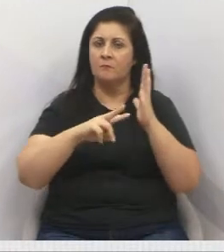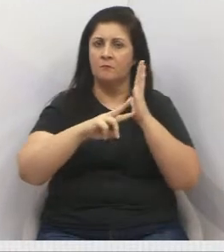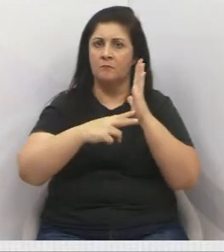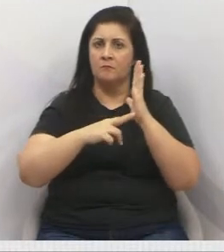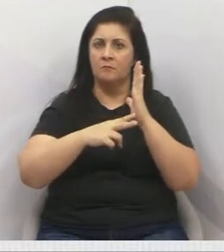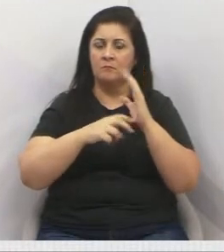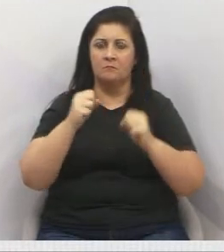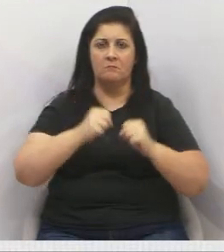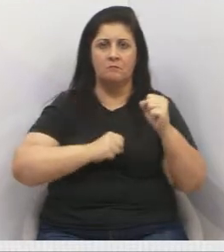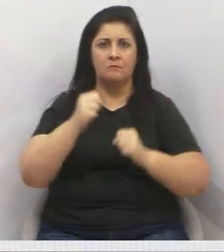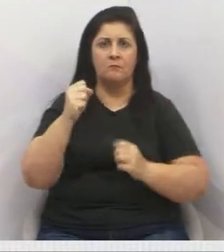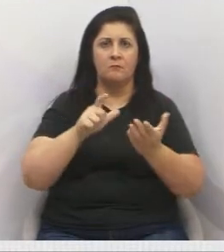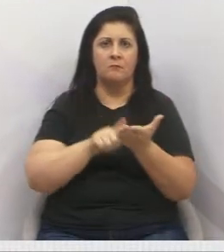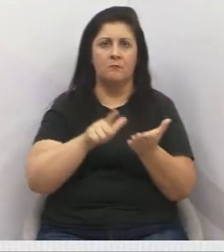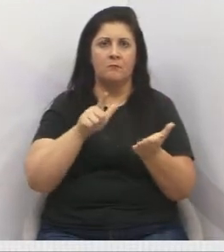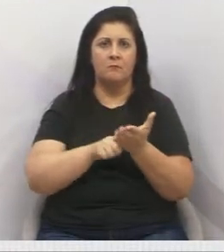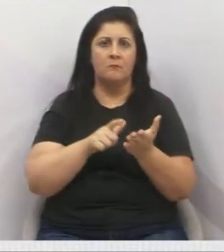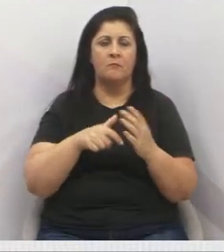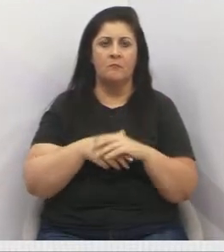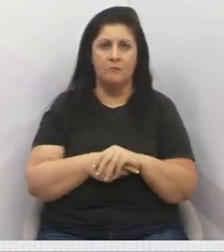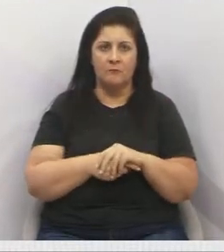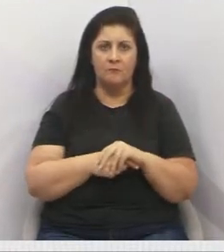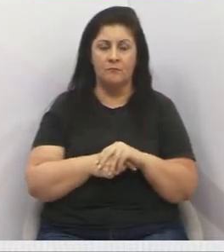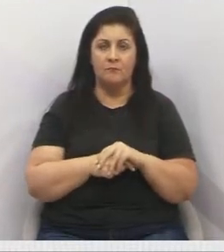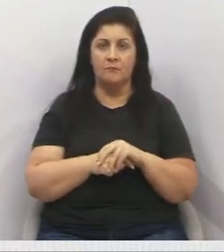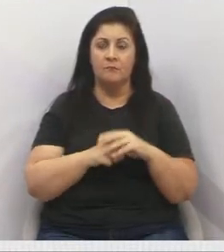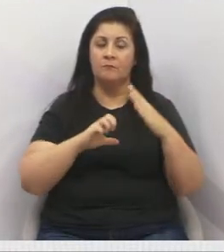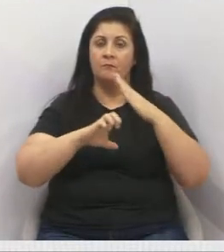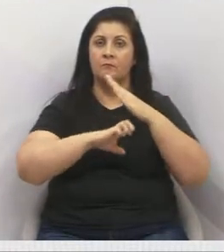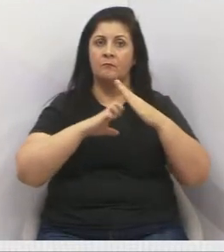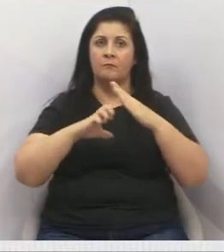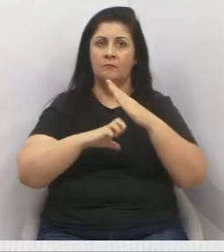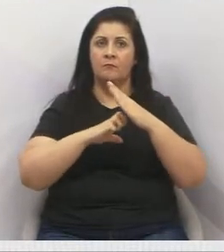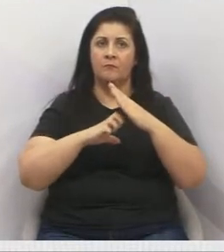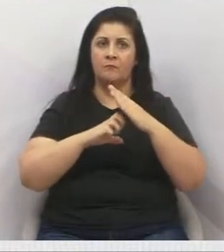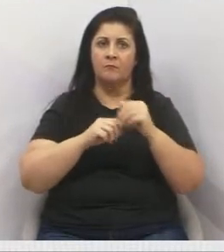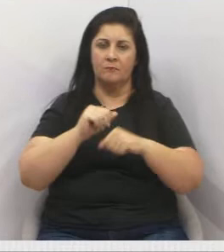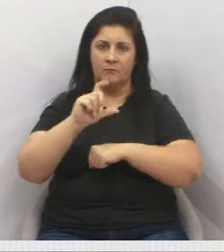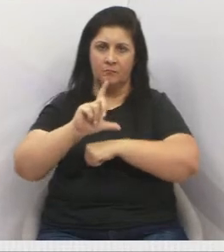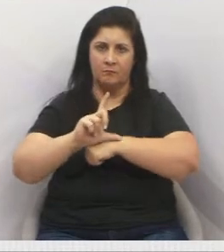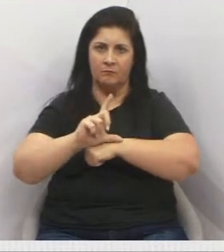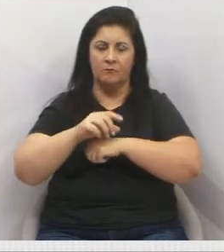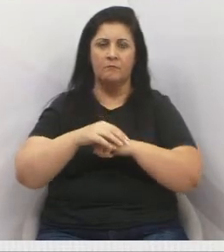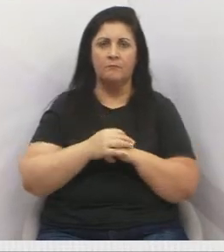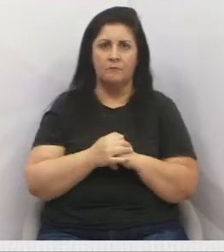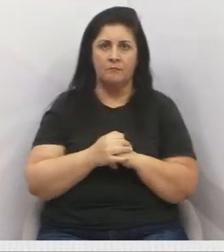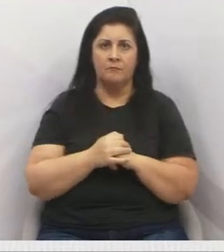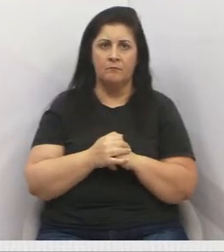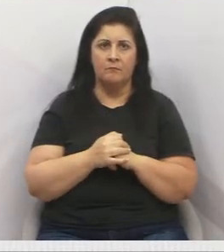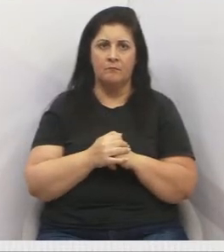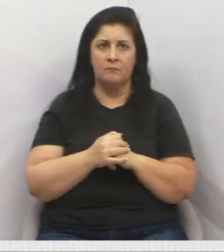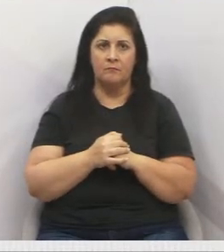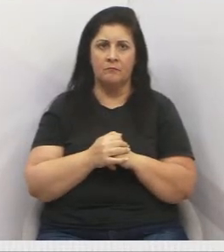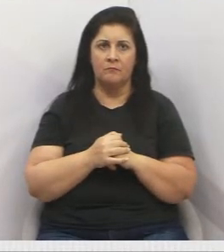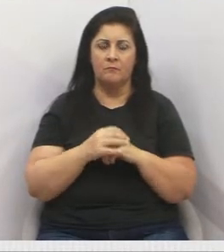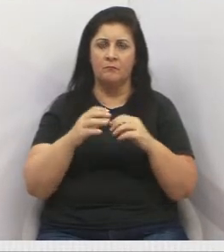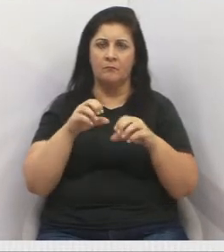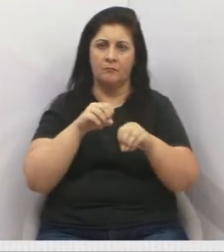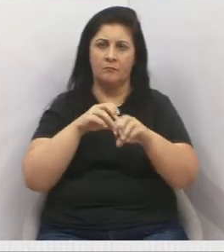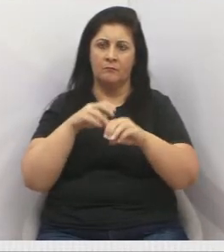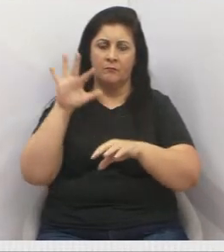sindicatos papeleiros, empresas ou entidades profissionais, Sincomércio, entidades acadêmicas,